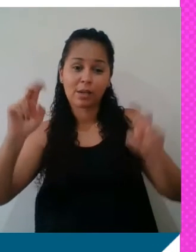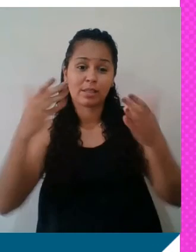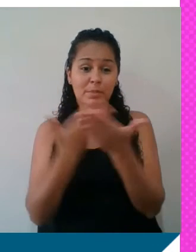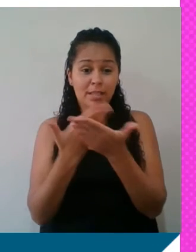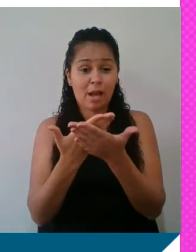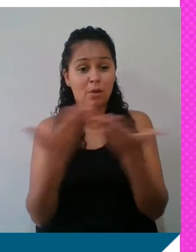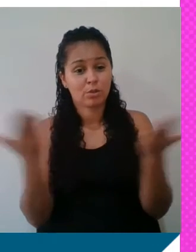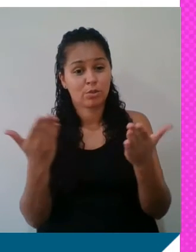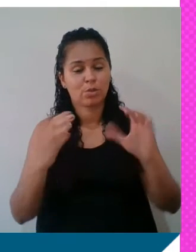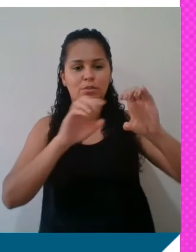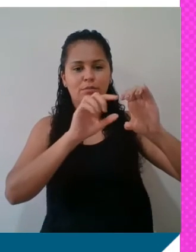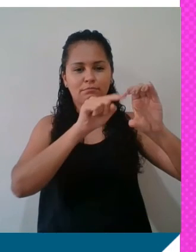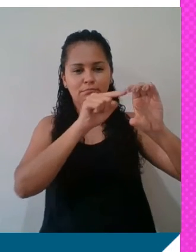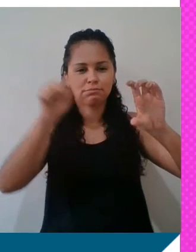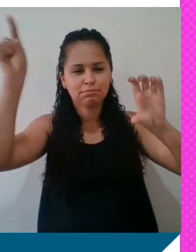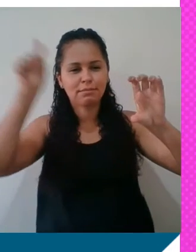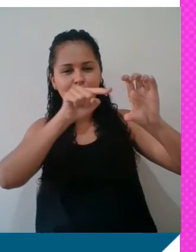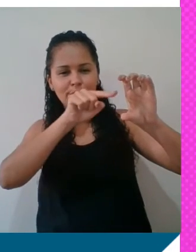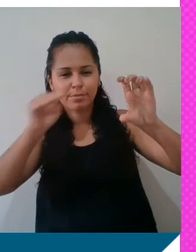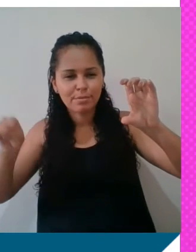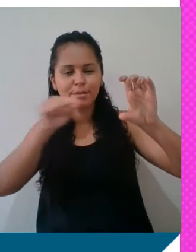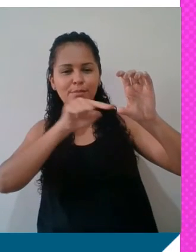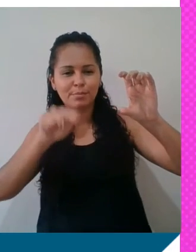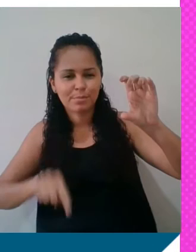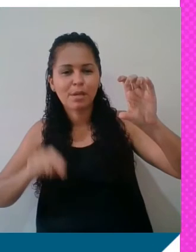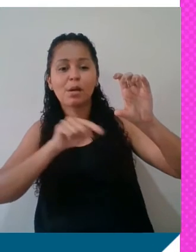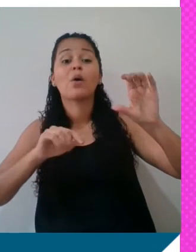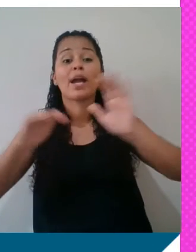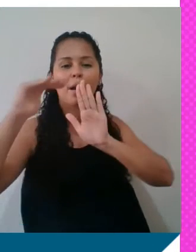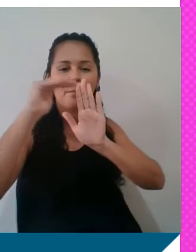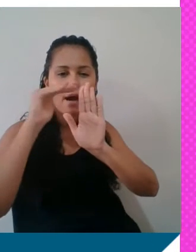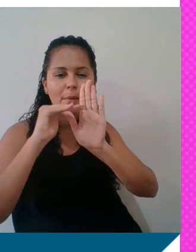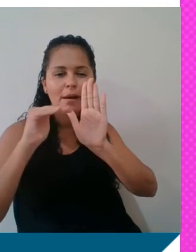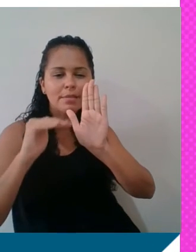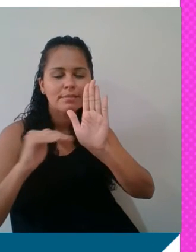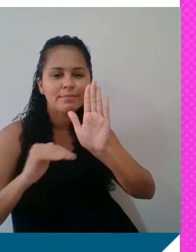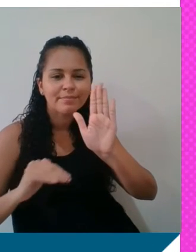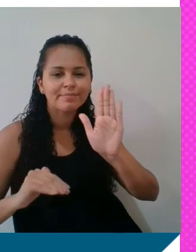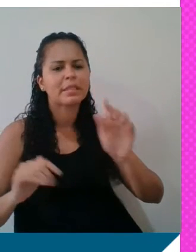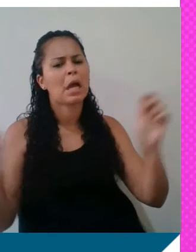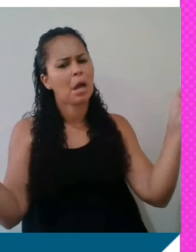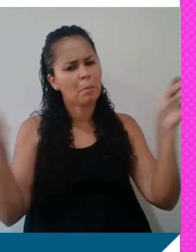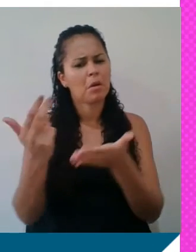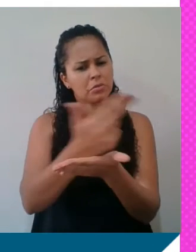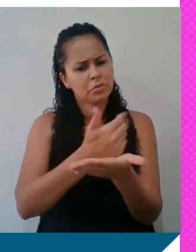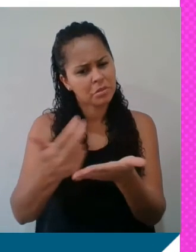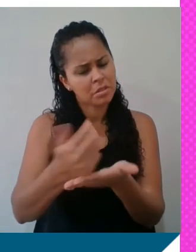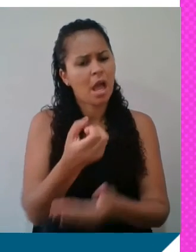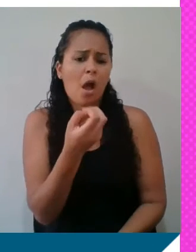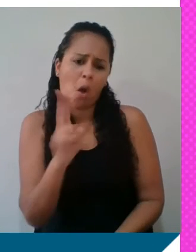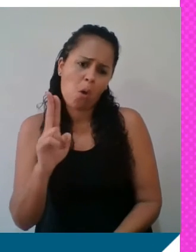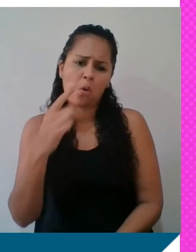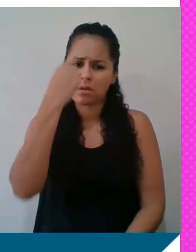vai puxando ali coisas que vão ser tópicos, subtópicos, né? Vamos dizer assim. E, como eu falei, né, você pode desenhar ou botar imagens.